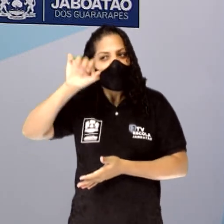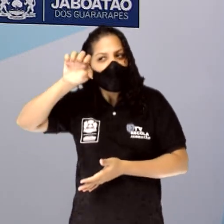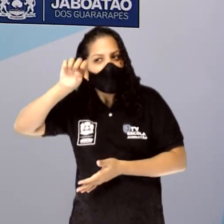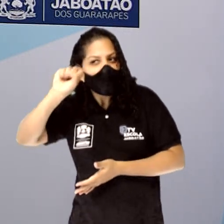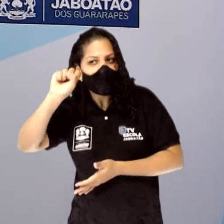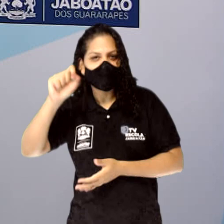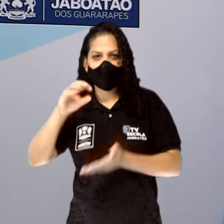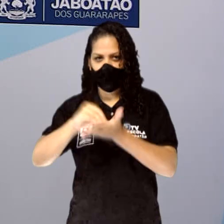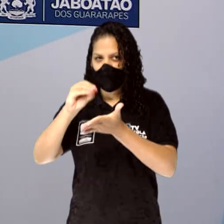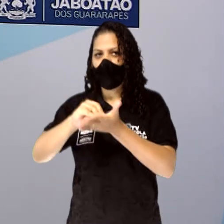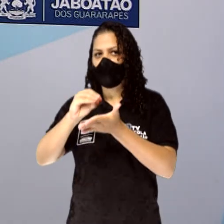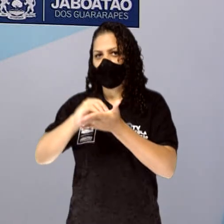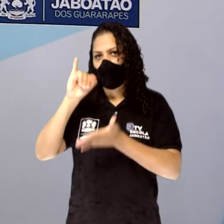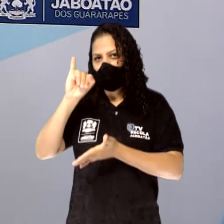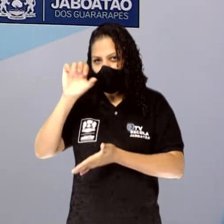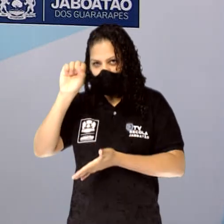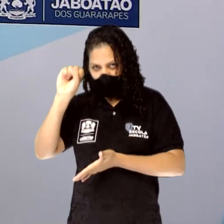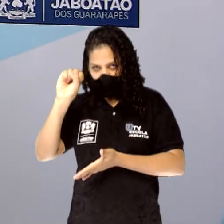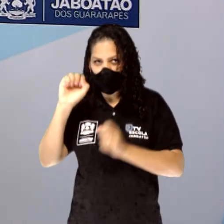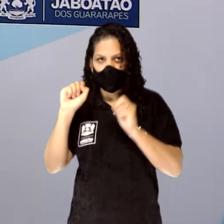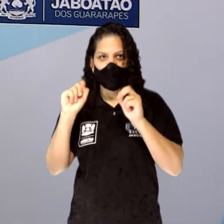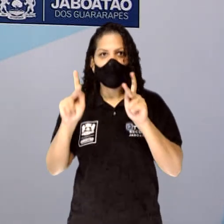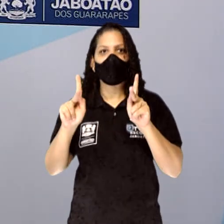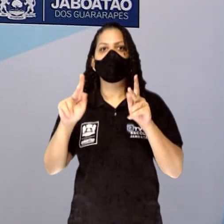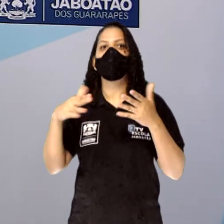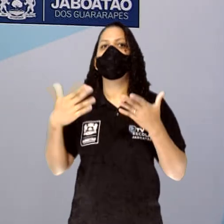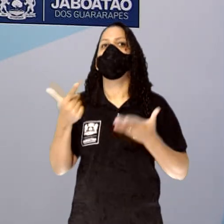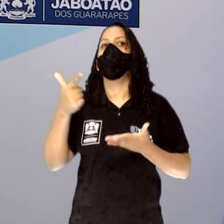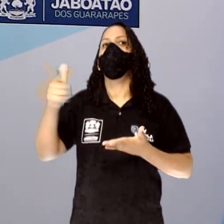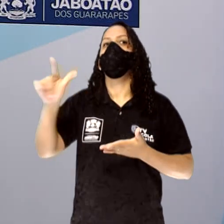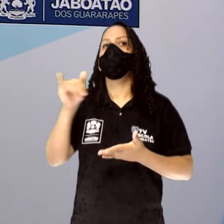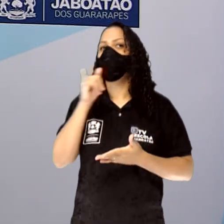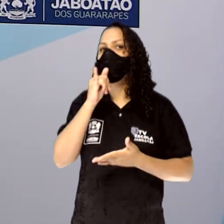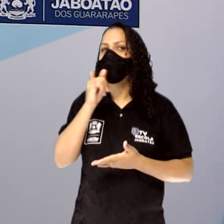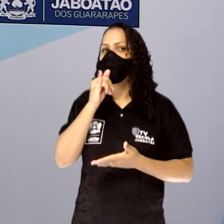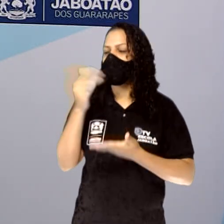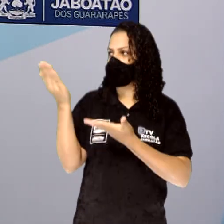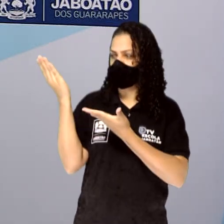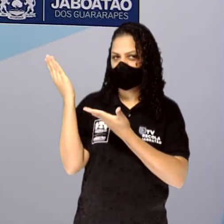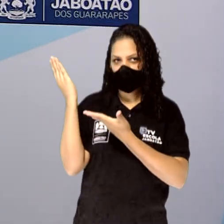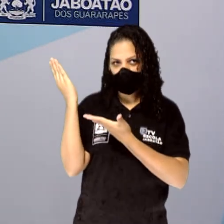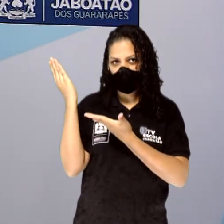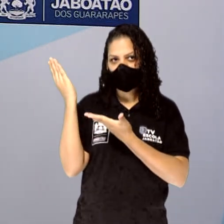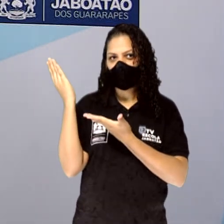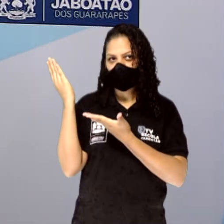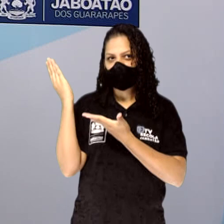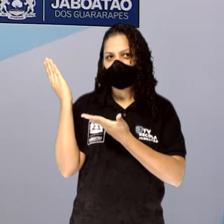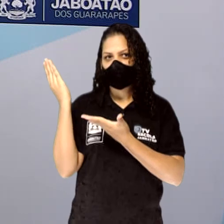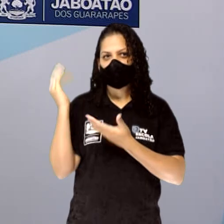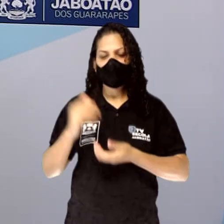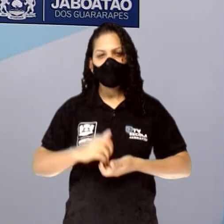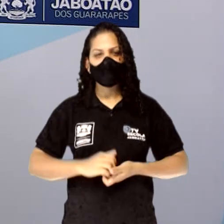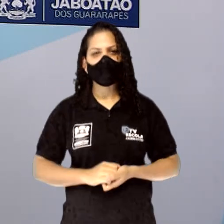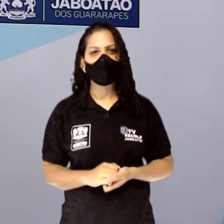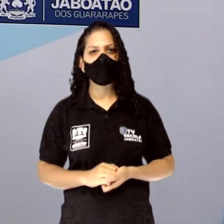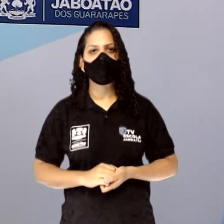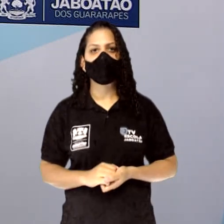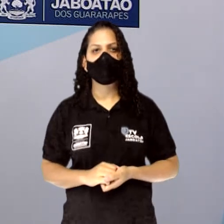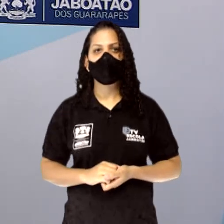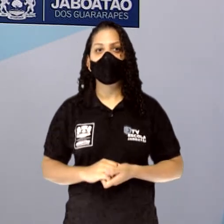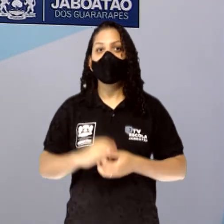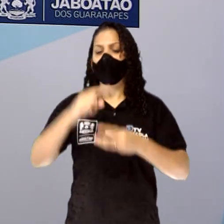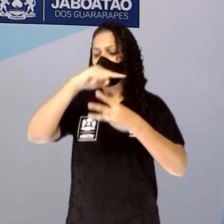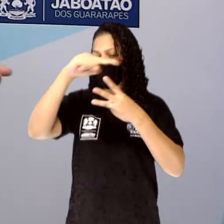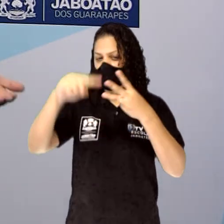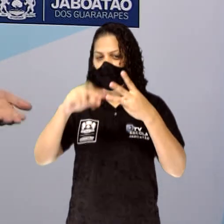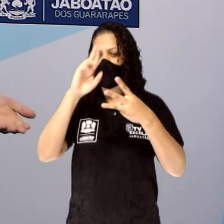E mais uma possibilidade, she is Marina, she is 25 and she is Brazilian. Todas